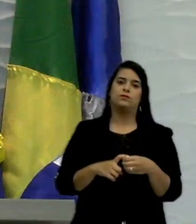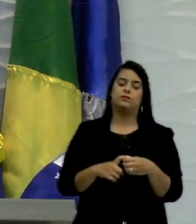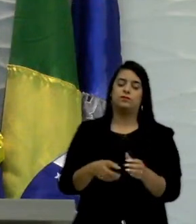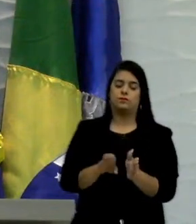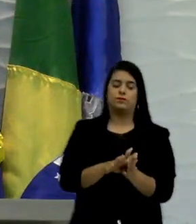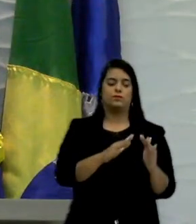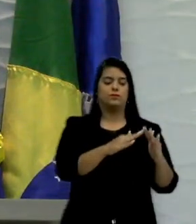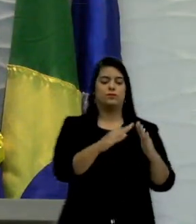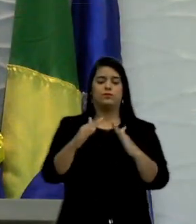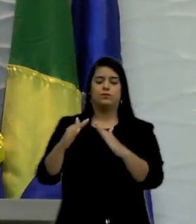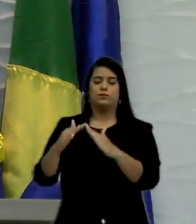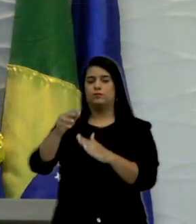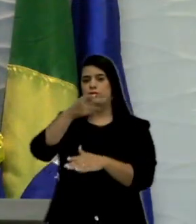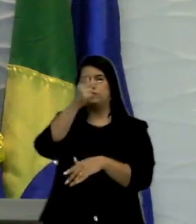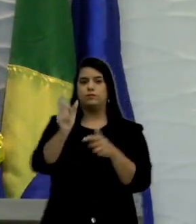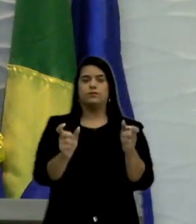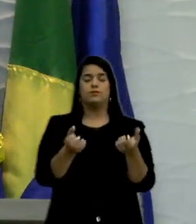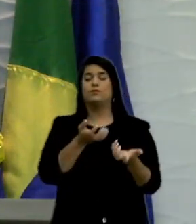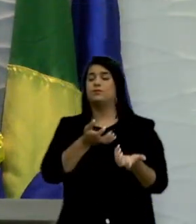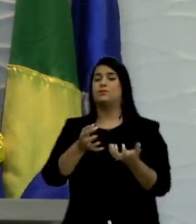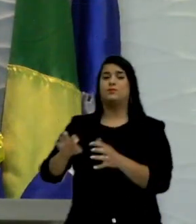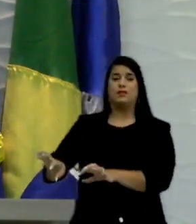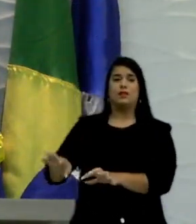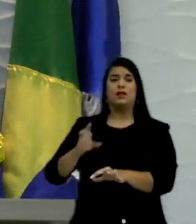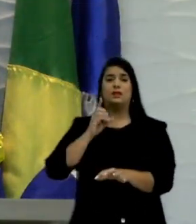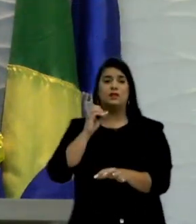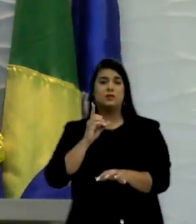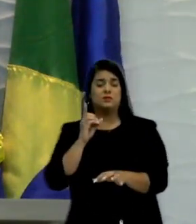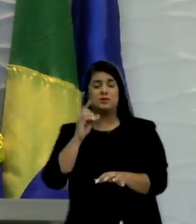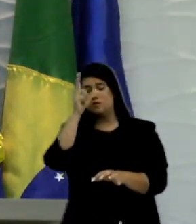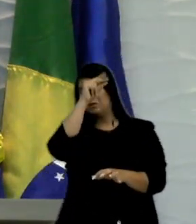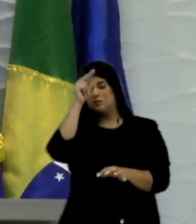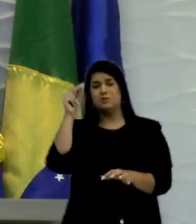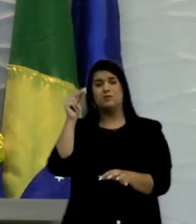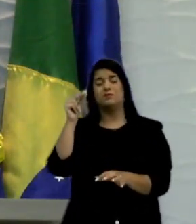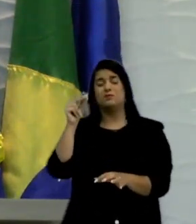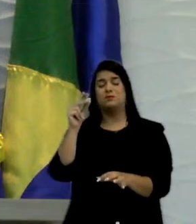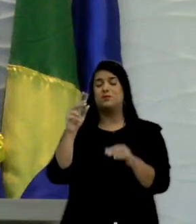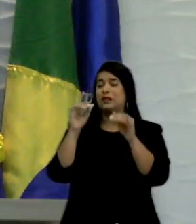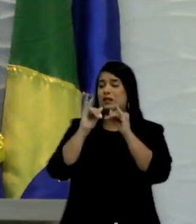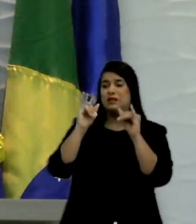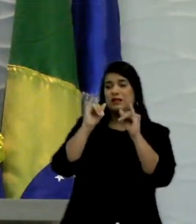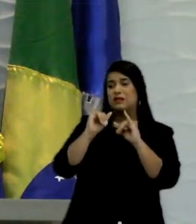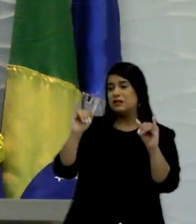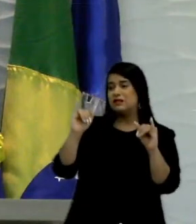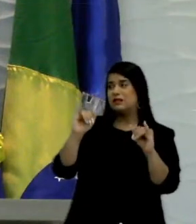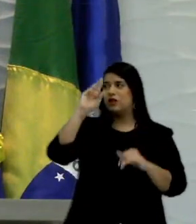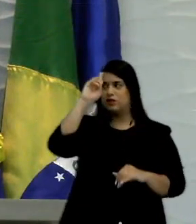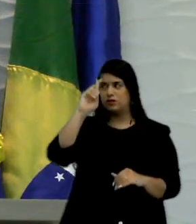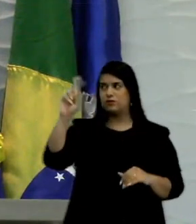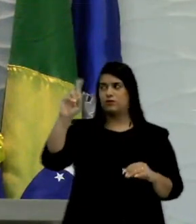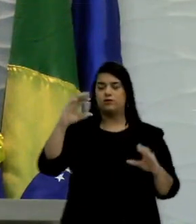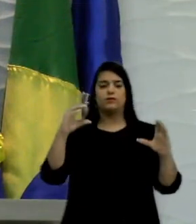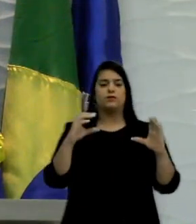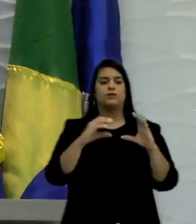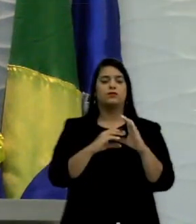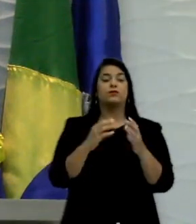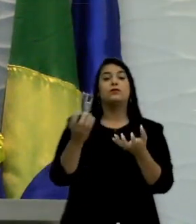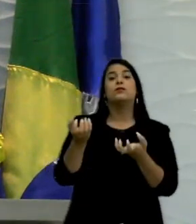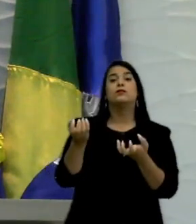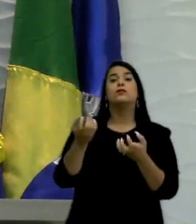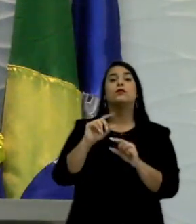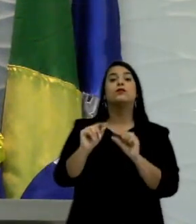aqui ninguém, nenhum vereador, nem nenhum deputado, nem prefeito, ninguém que diga que manda na Compesa. A gente quer que